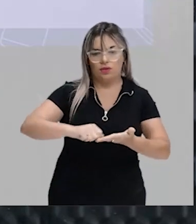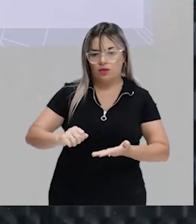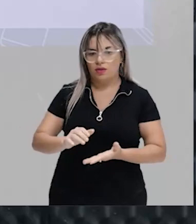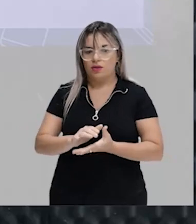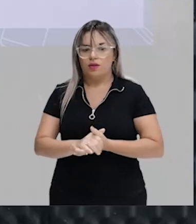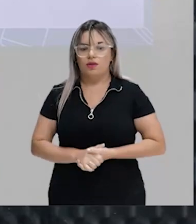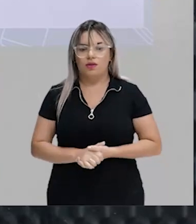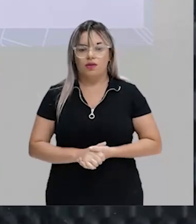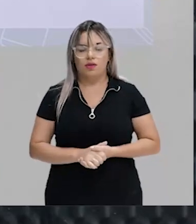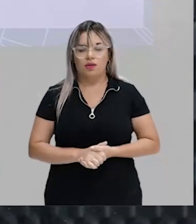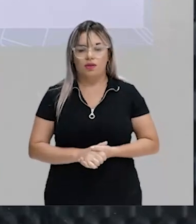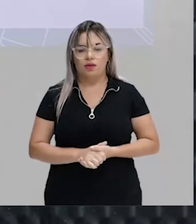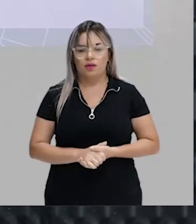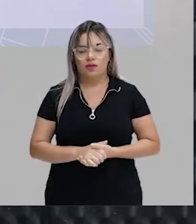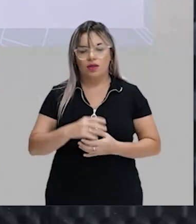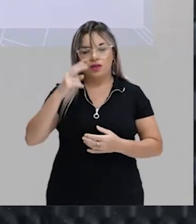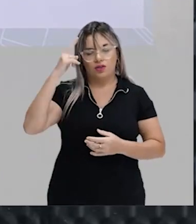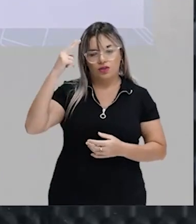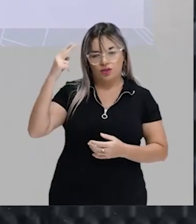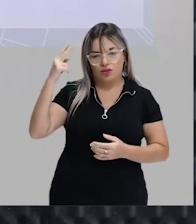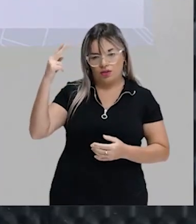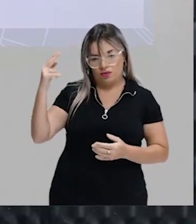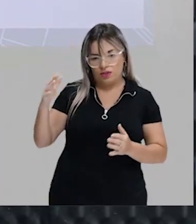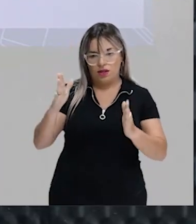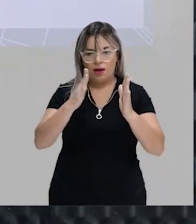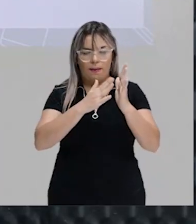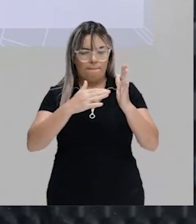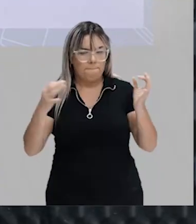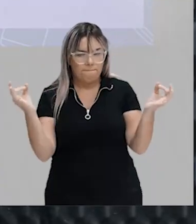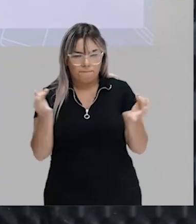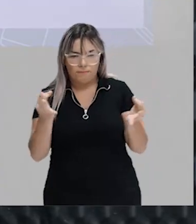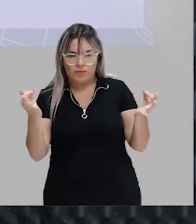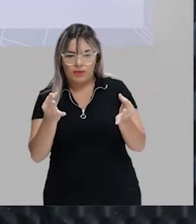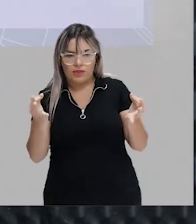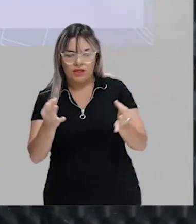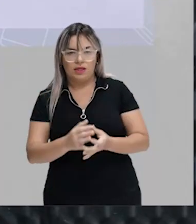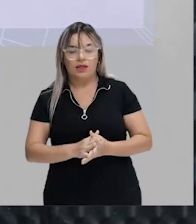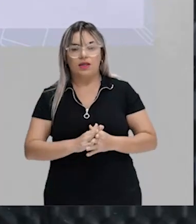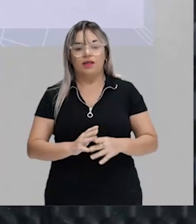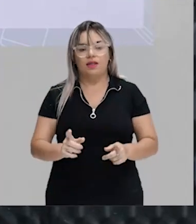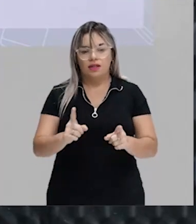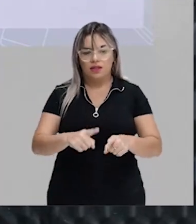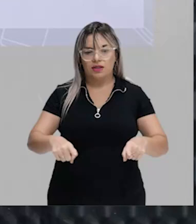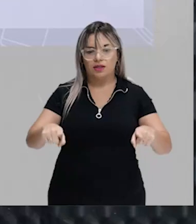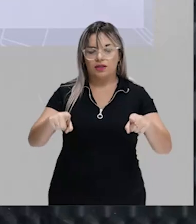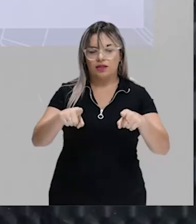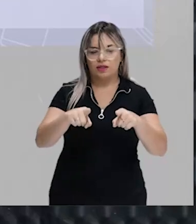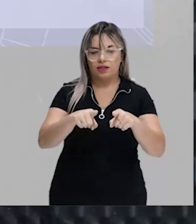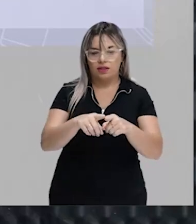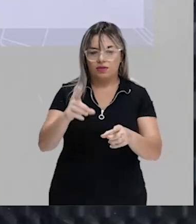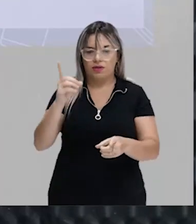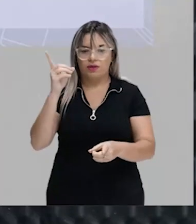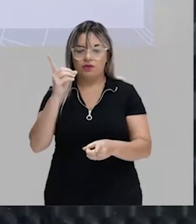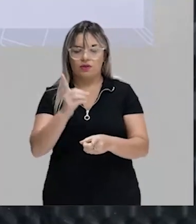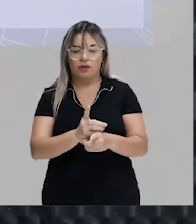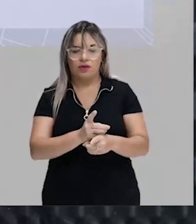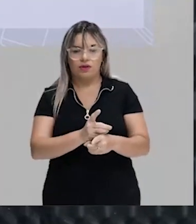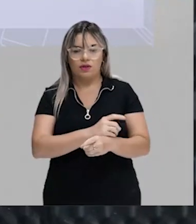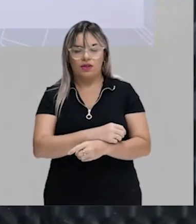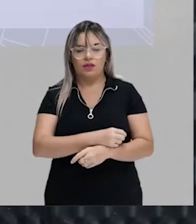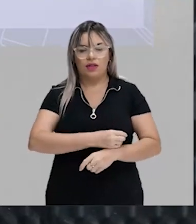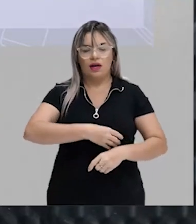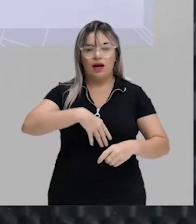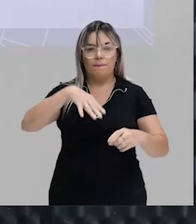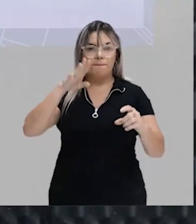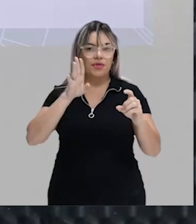pelo reencontro com a mitologia, que já vai diferir um pouquinho daquilo que se defendia a igreja. Tudo em